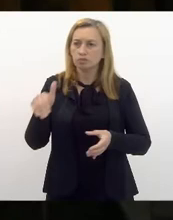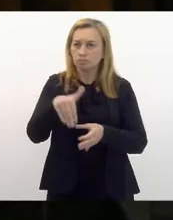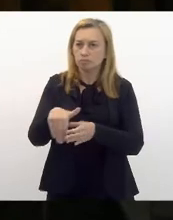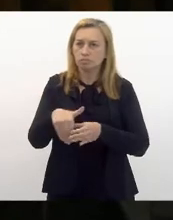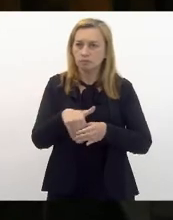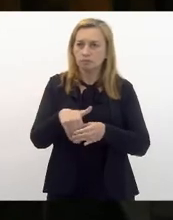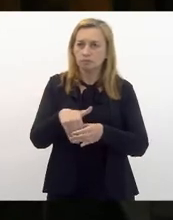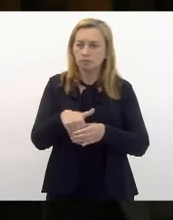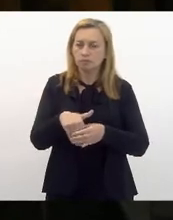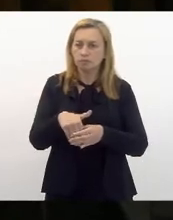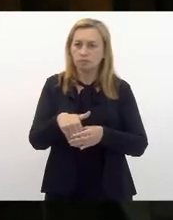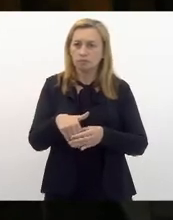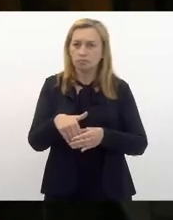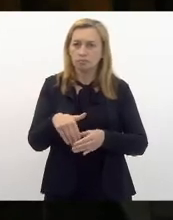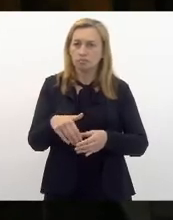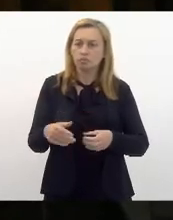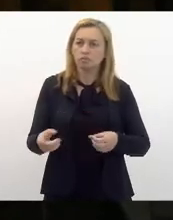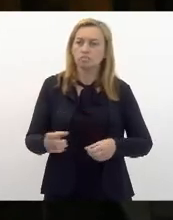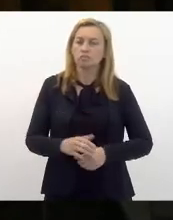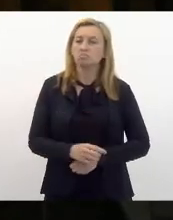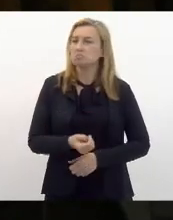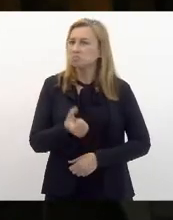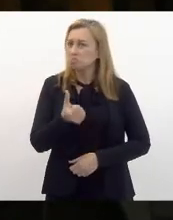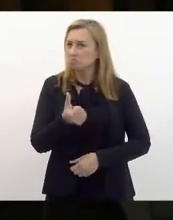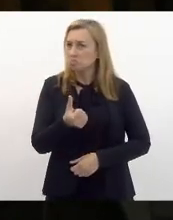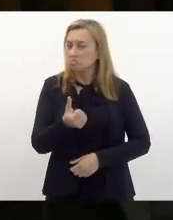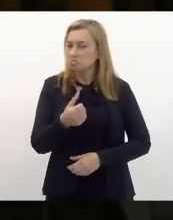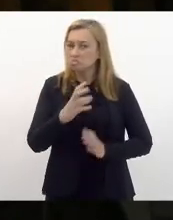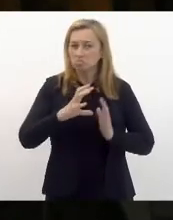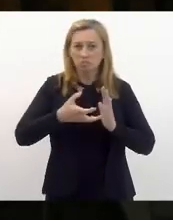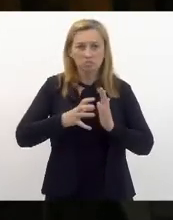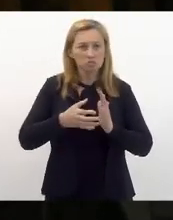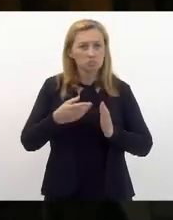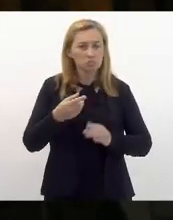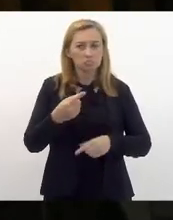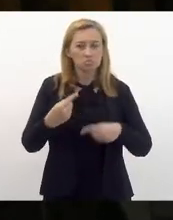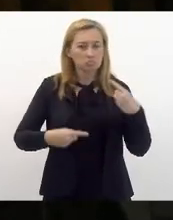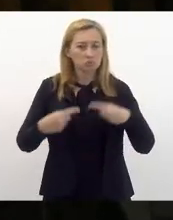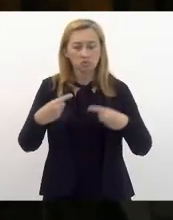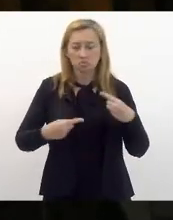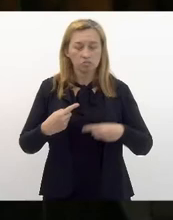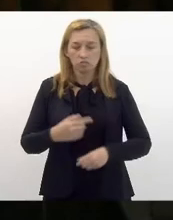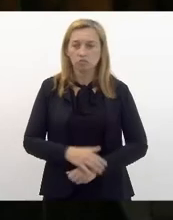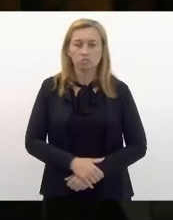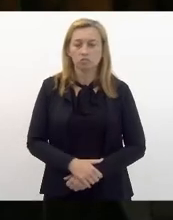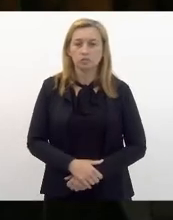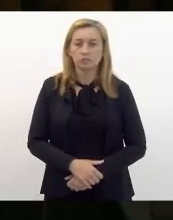mesmo Ah e não são poucos os partidos políticos